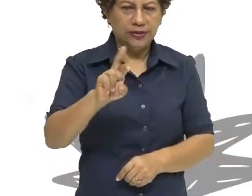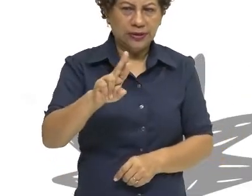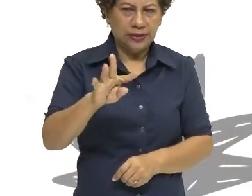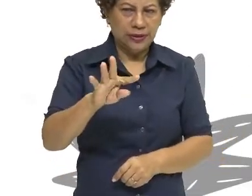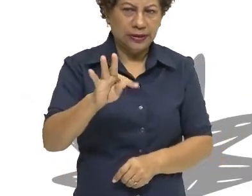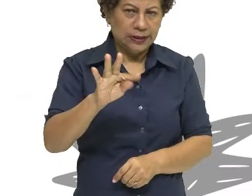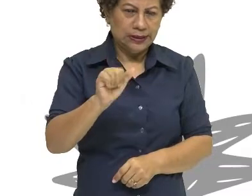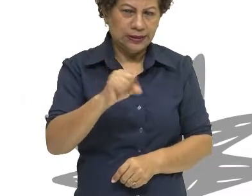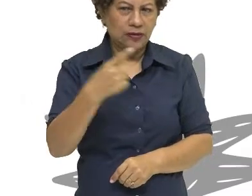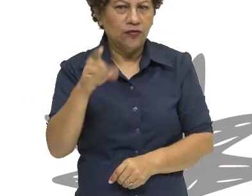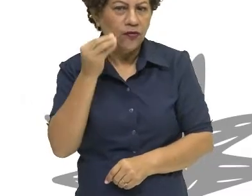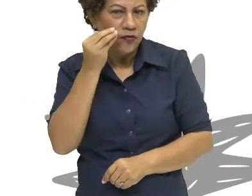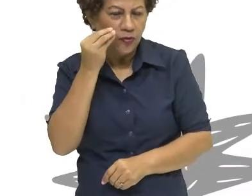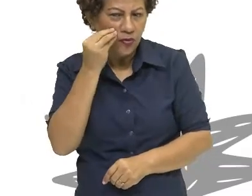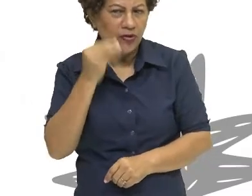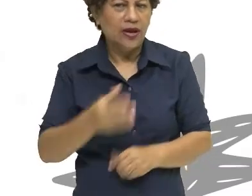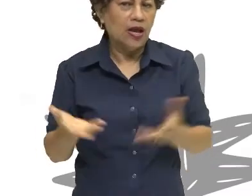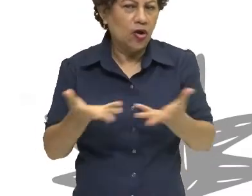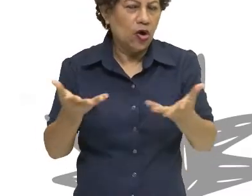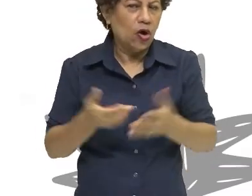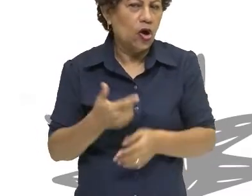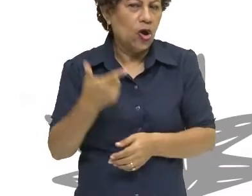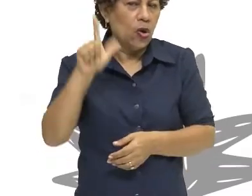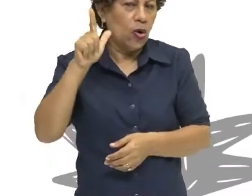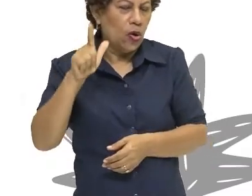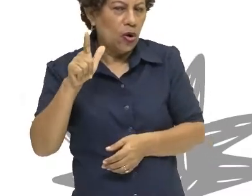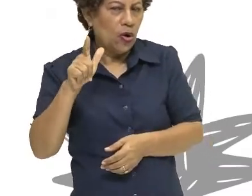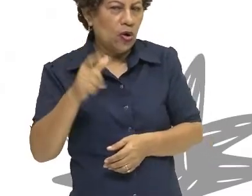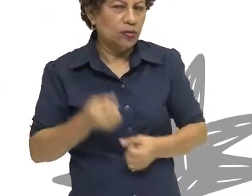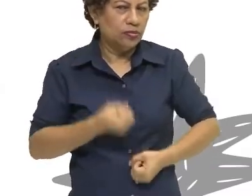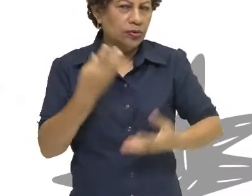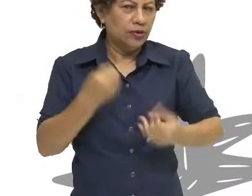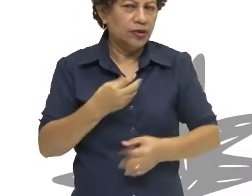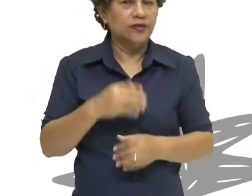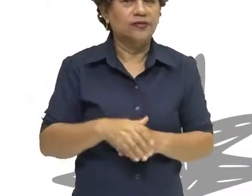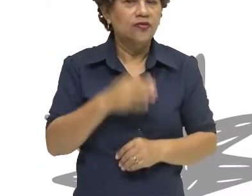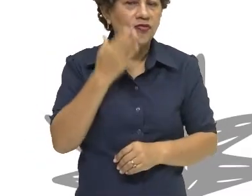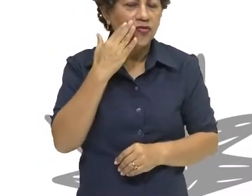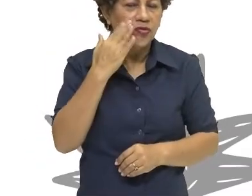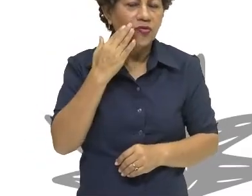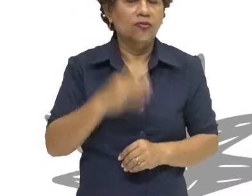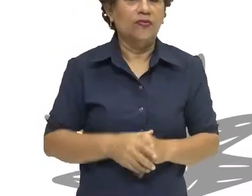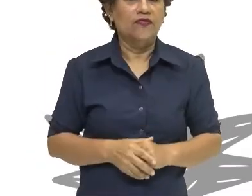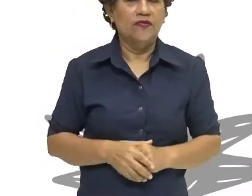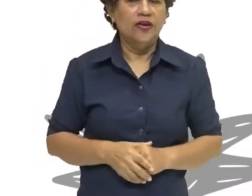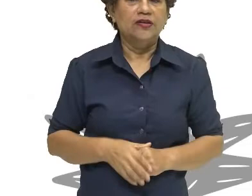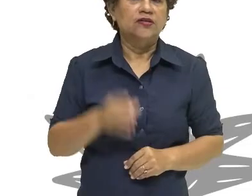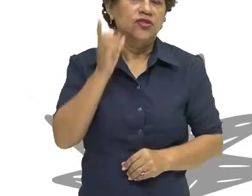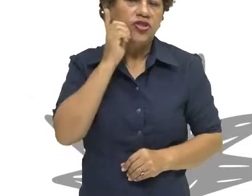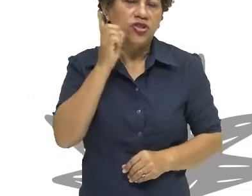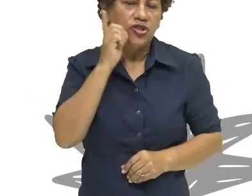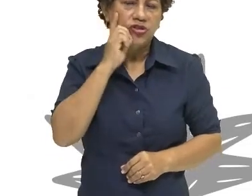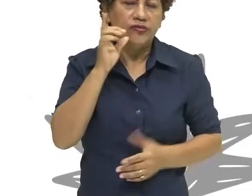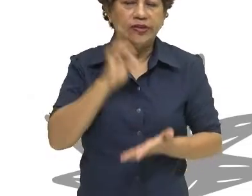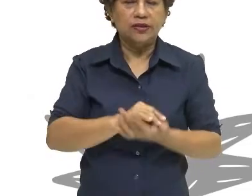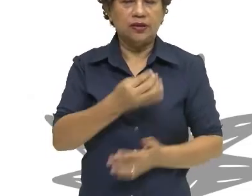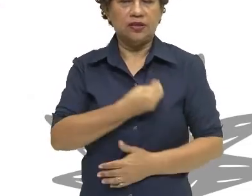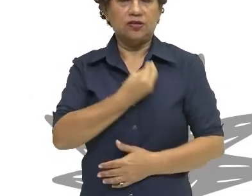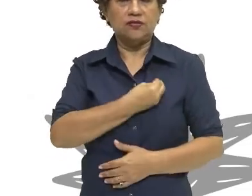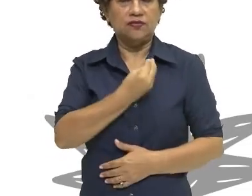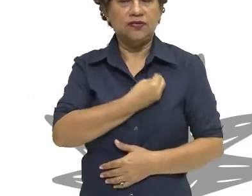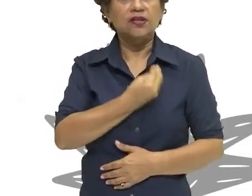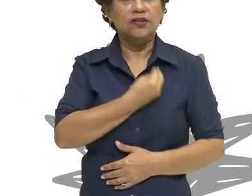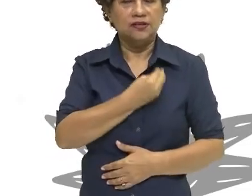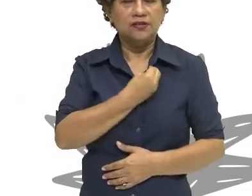Patativa do Assaré escreveu para nós, ele vai trazer para nós a sua realidade, que é justamente a realidade de viver na roça,